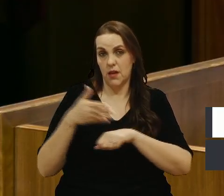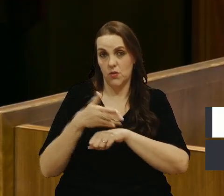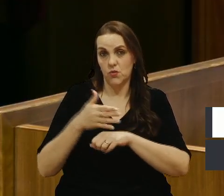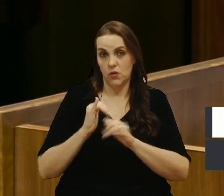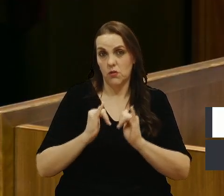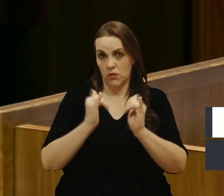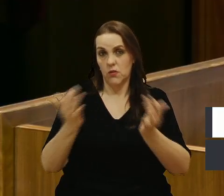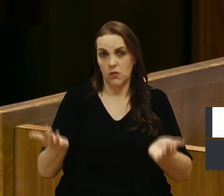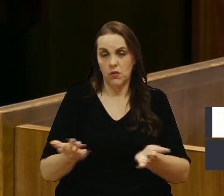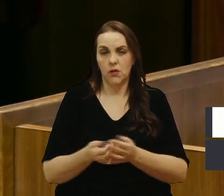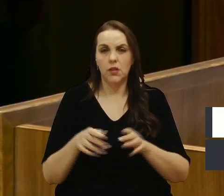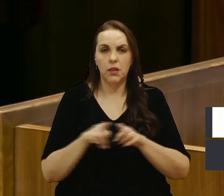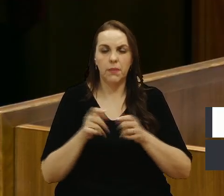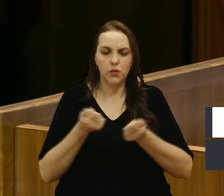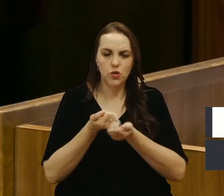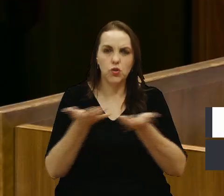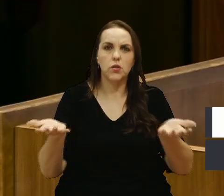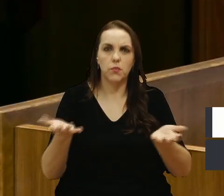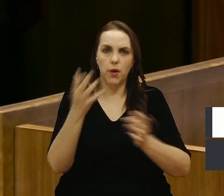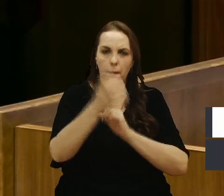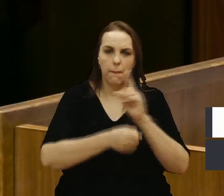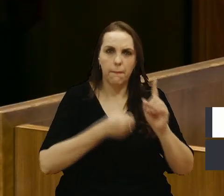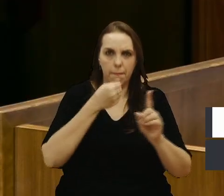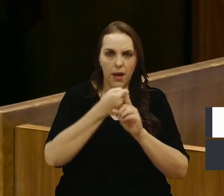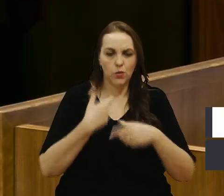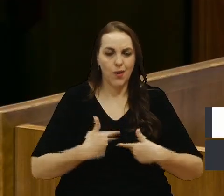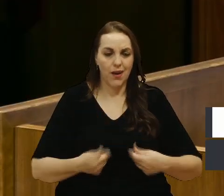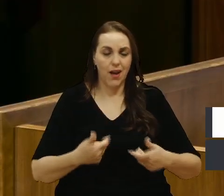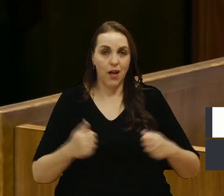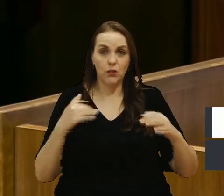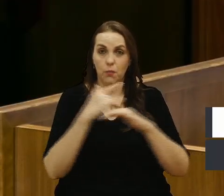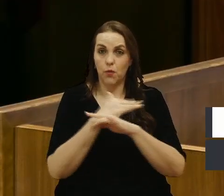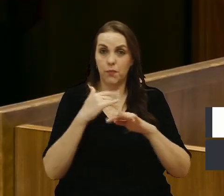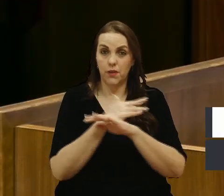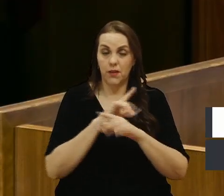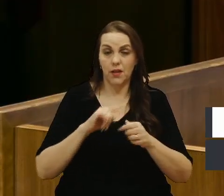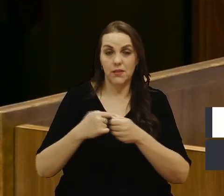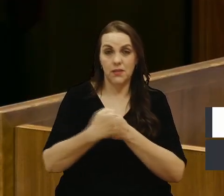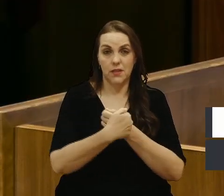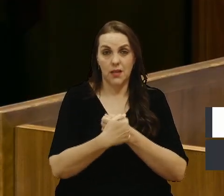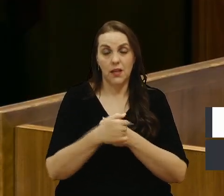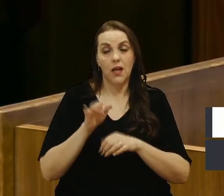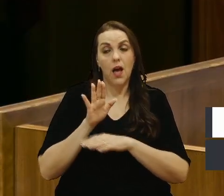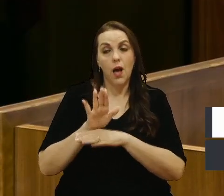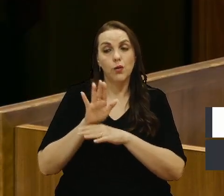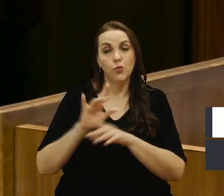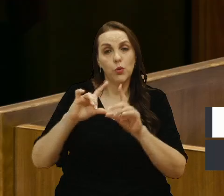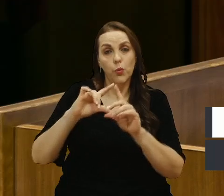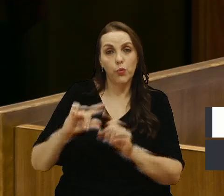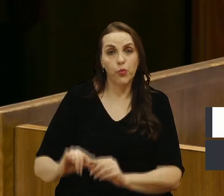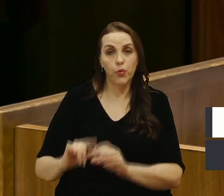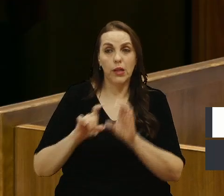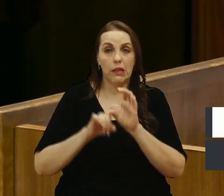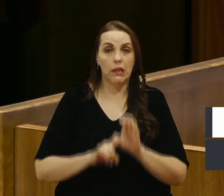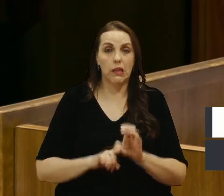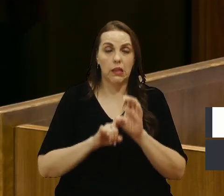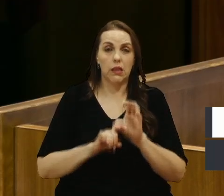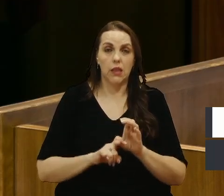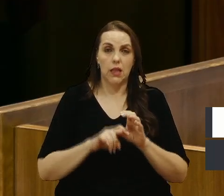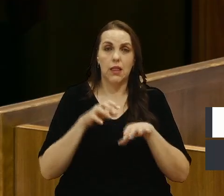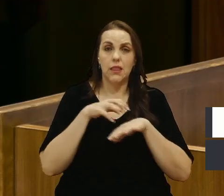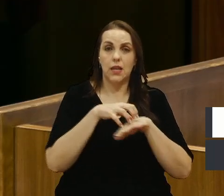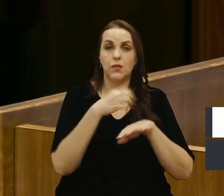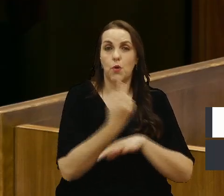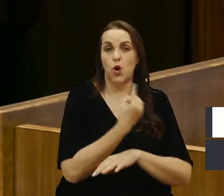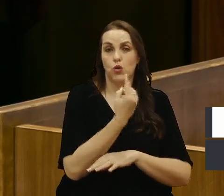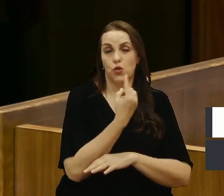acordo com os impactos e custos que a mobilidade gera nas cidades, ajudando a reduzir a dependência do transporte individual e fortalecendo